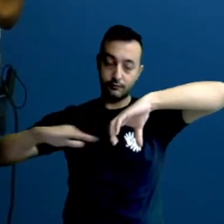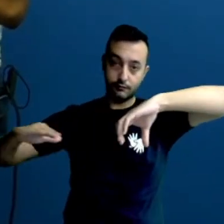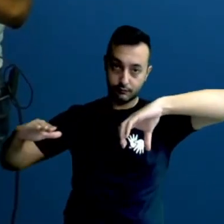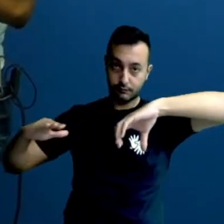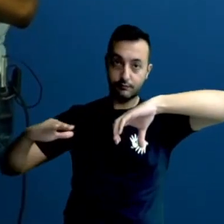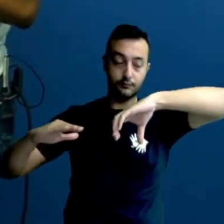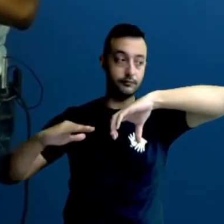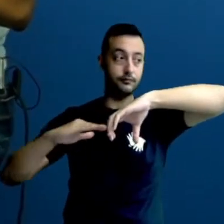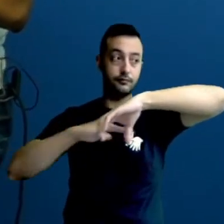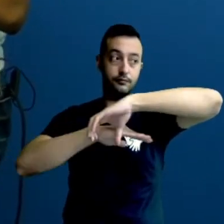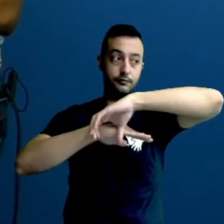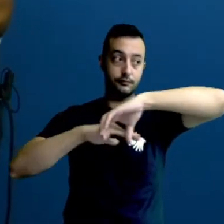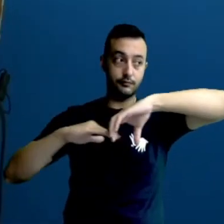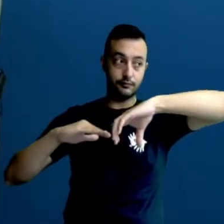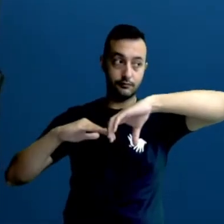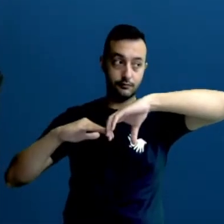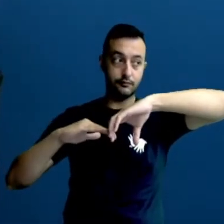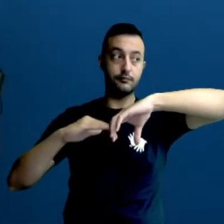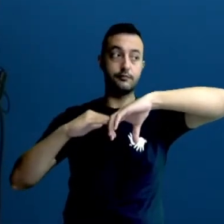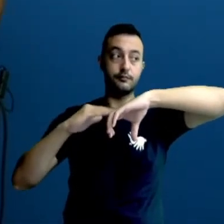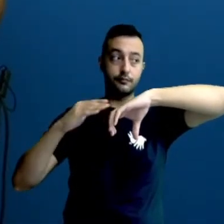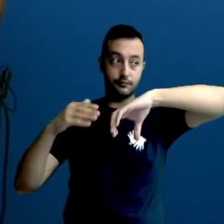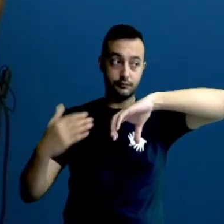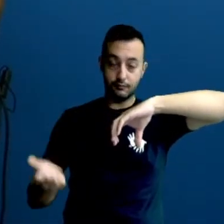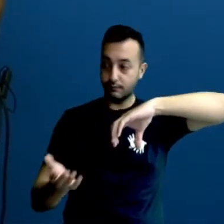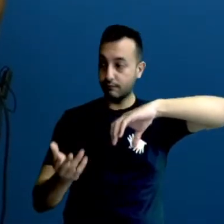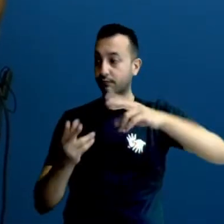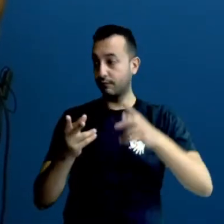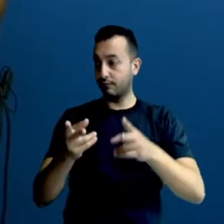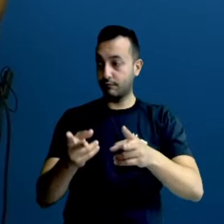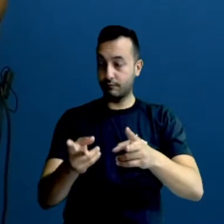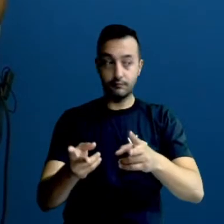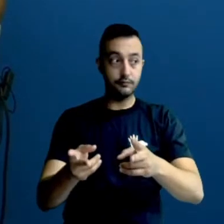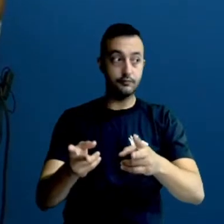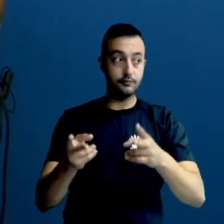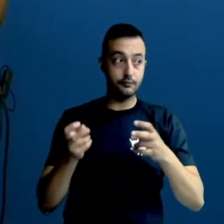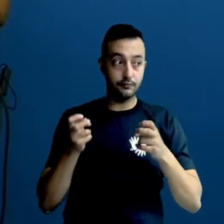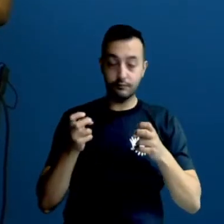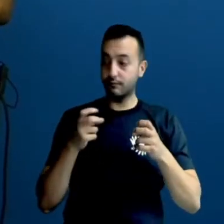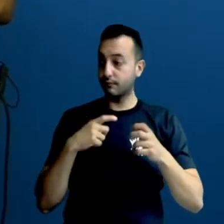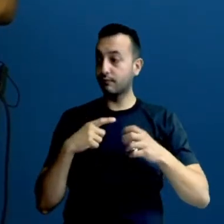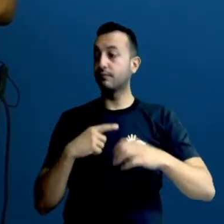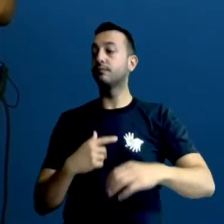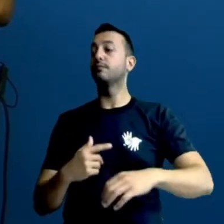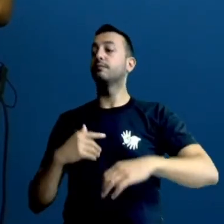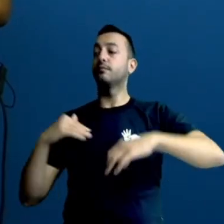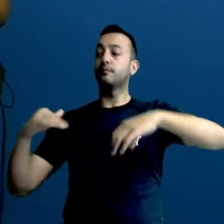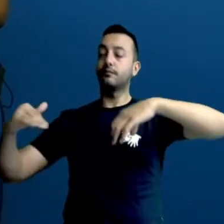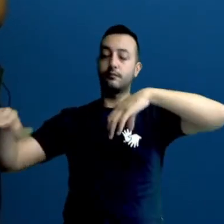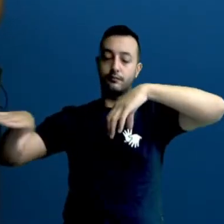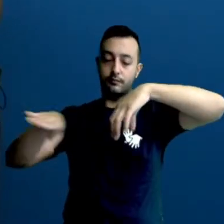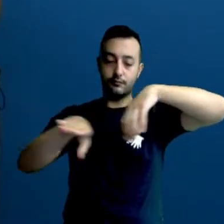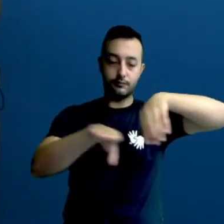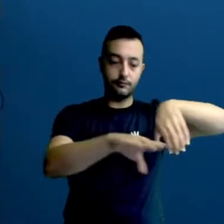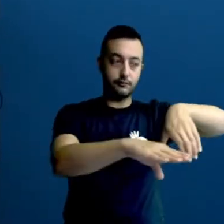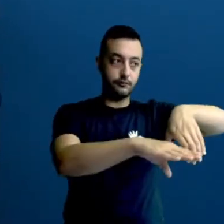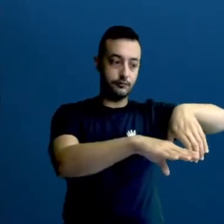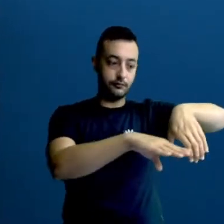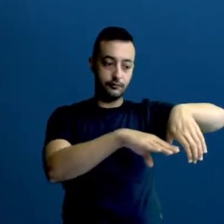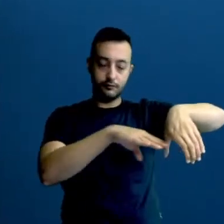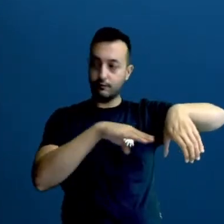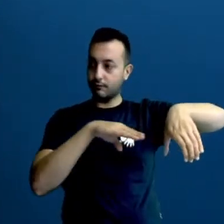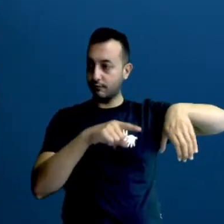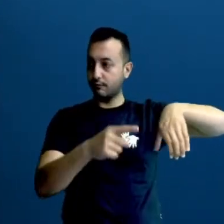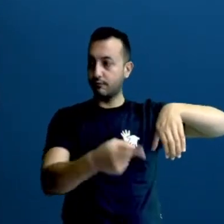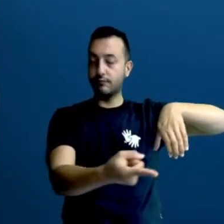atravessar a figura, tá? Então, notem que aqui, ó, ele entra no polígono, por aqui, aí